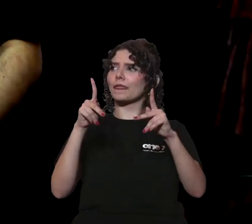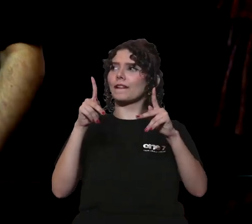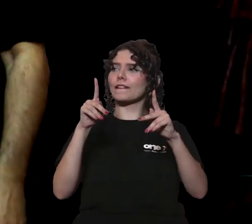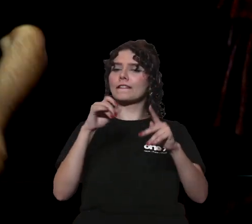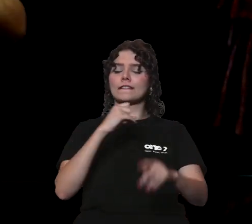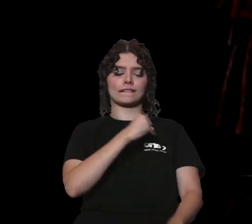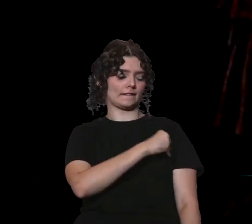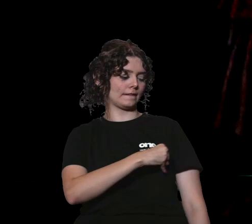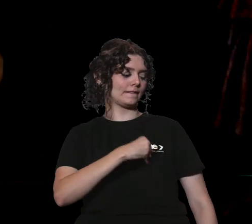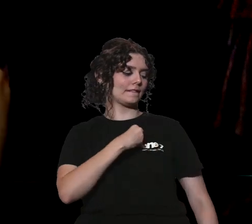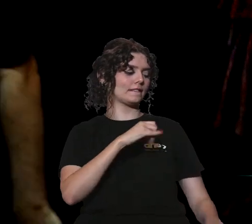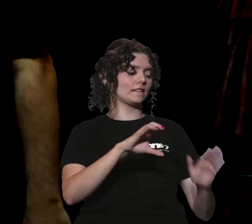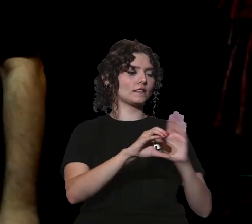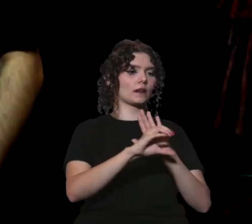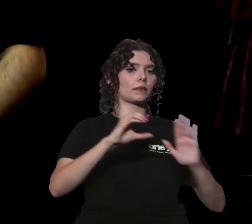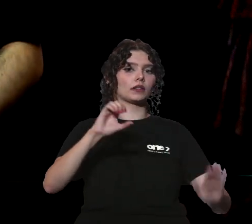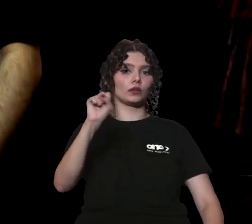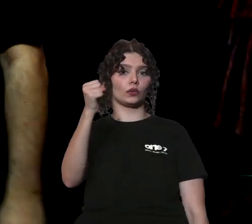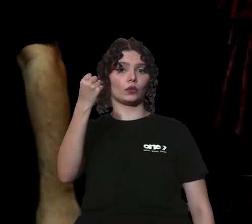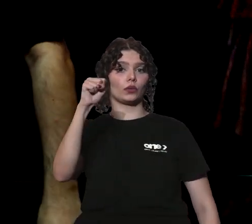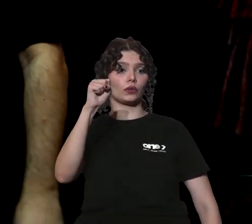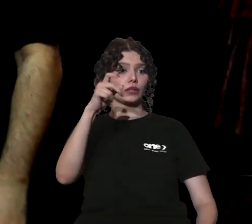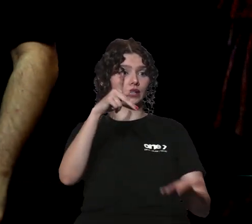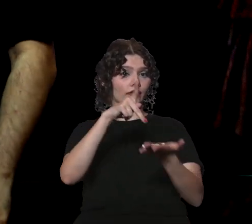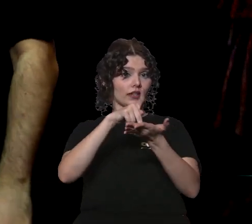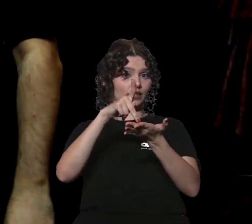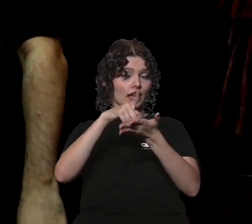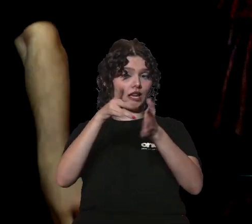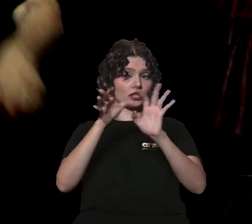de João 8 que diz que a verdade liberta.